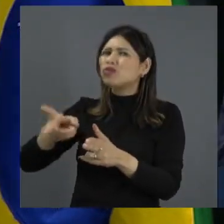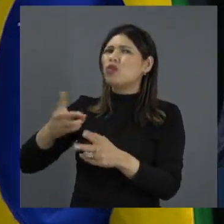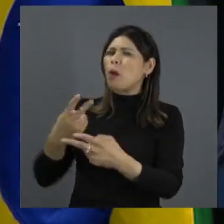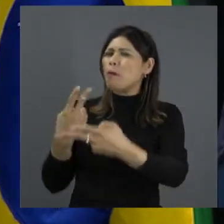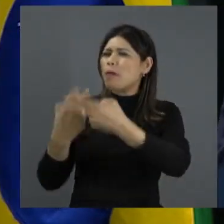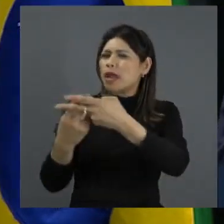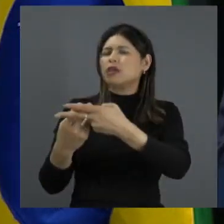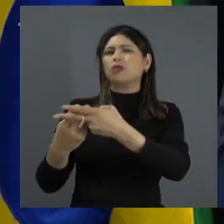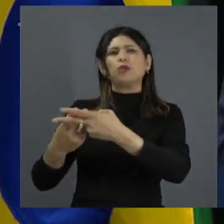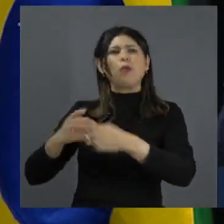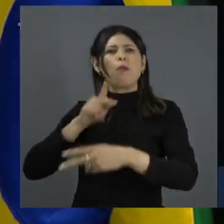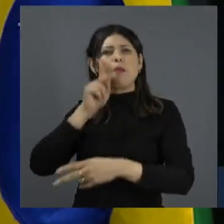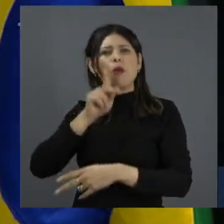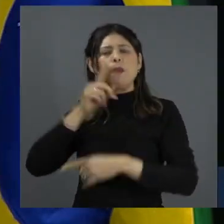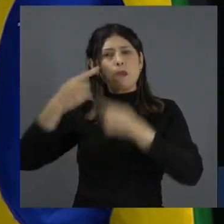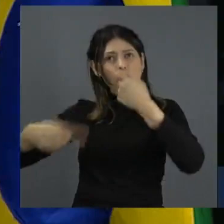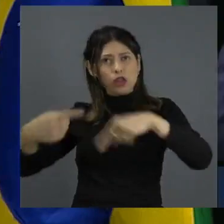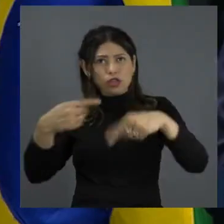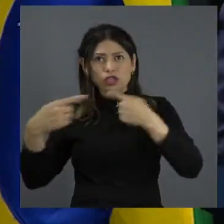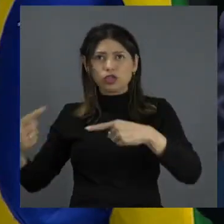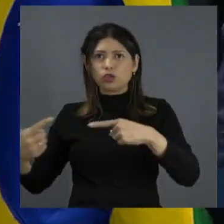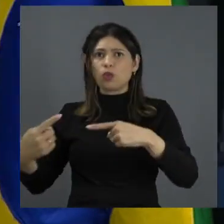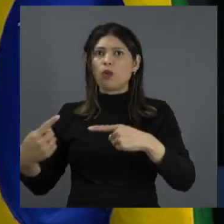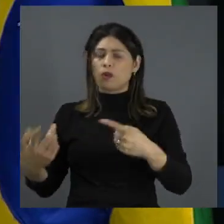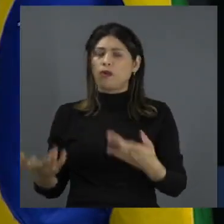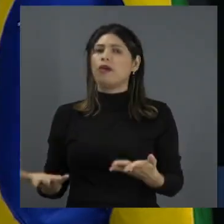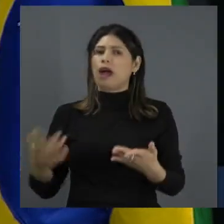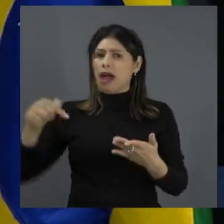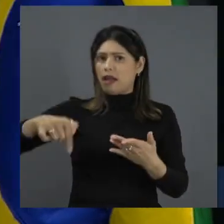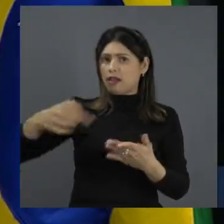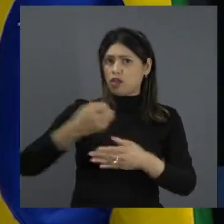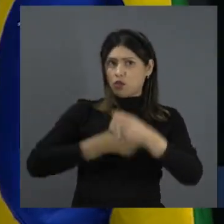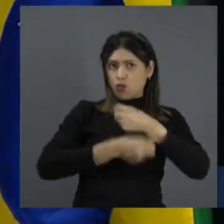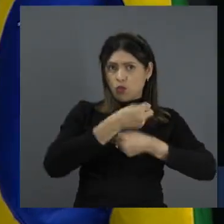Brasil, sob a tutela do Estado.